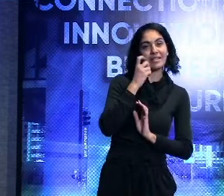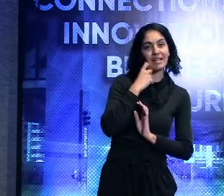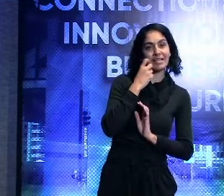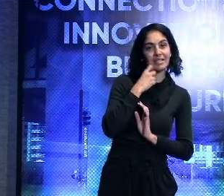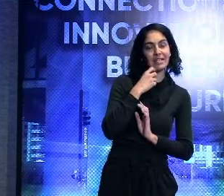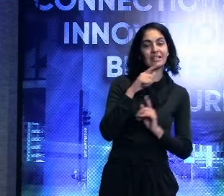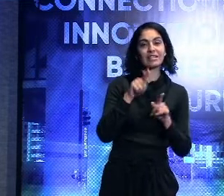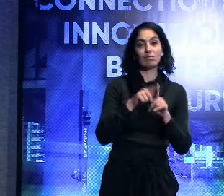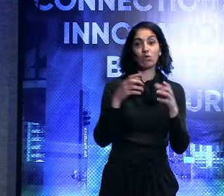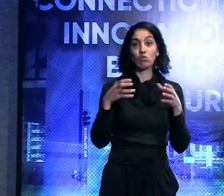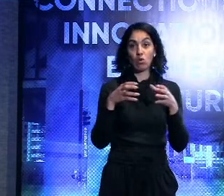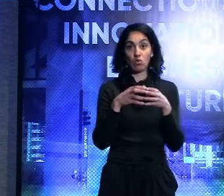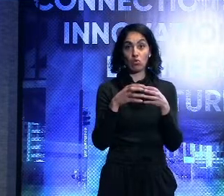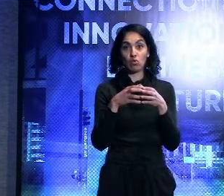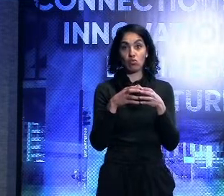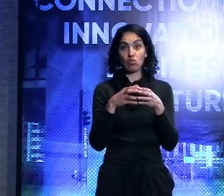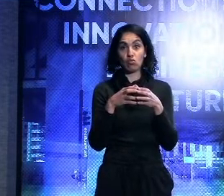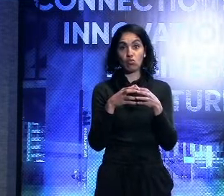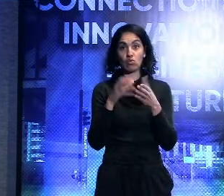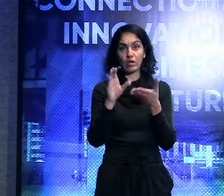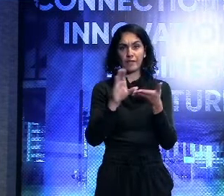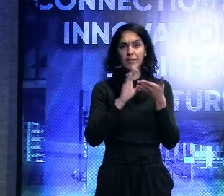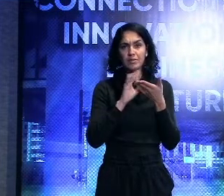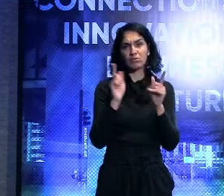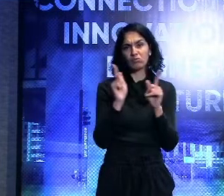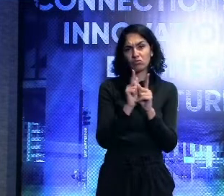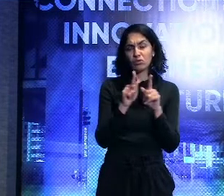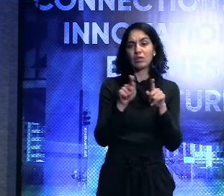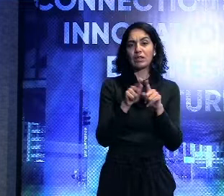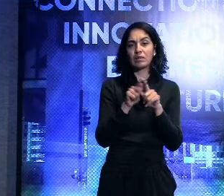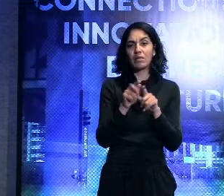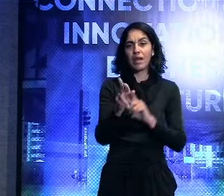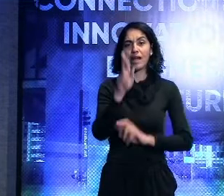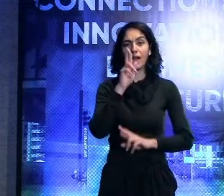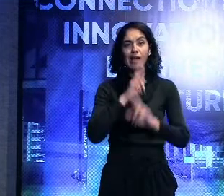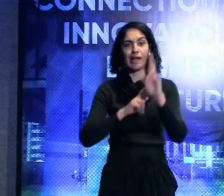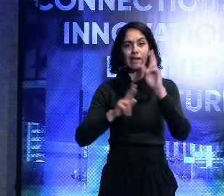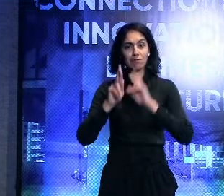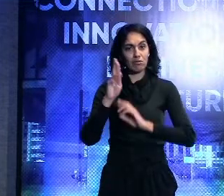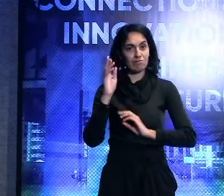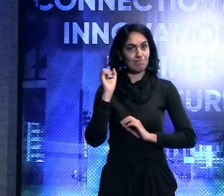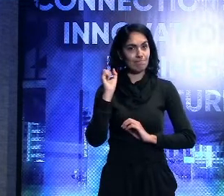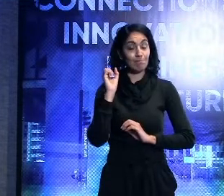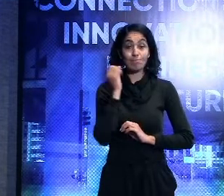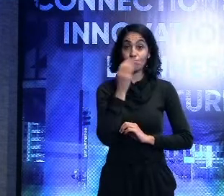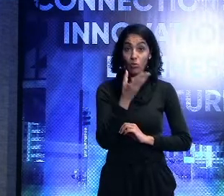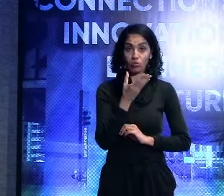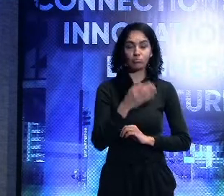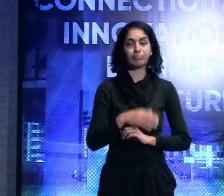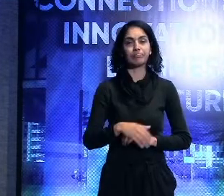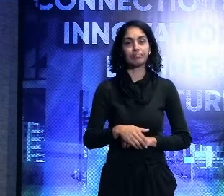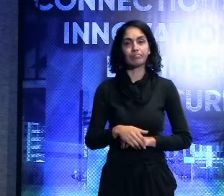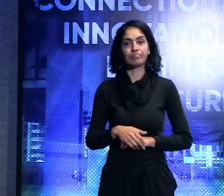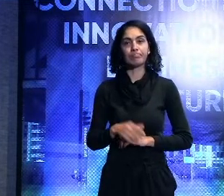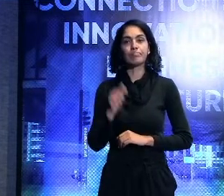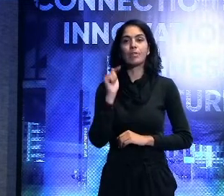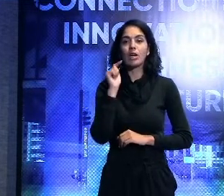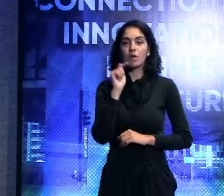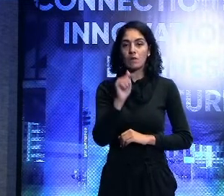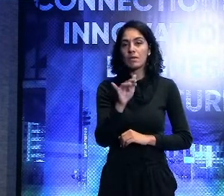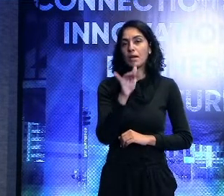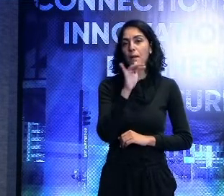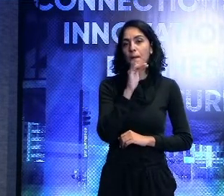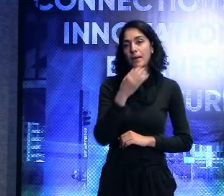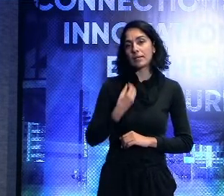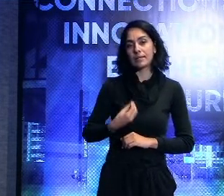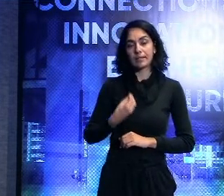equipe enxuta, investimentos curtos e que traziam resultados muito potentes. Você que, por exemplo, está aqui hoje na